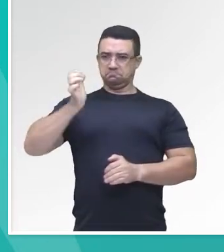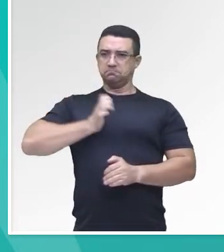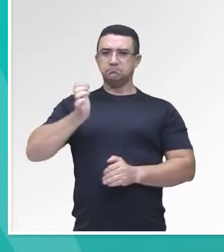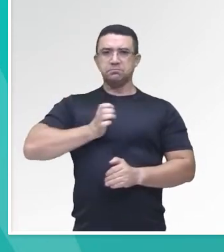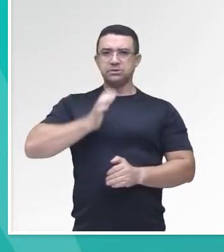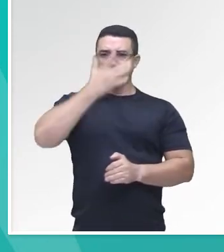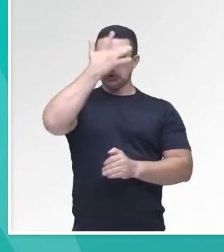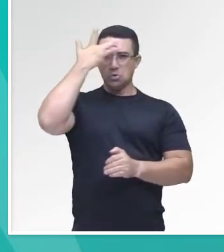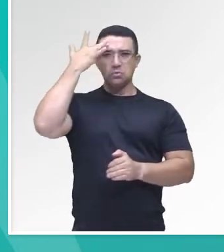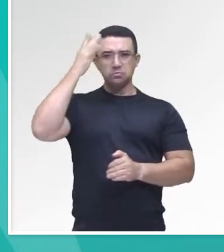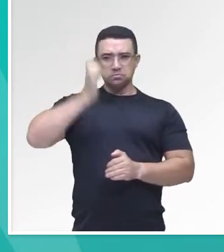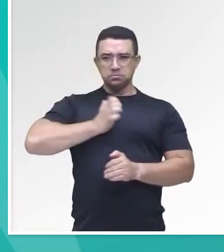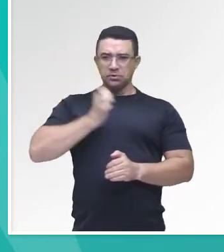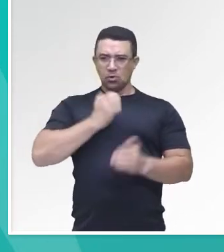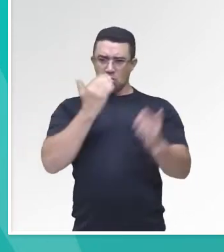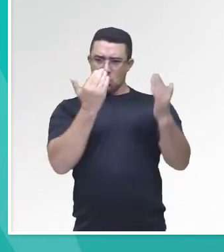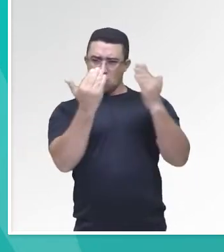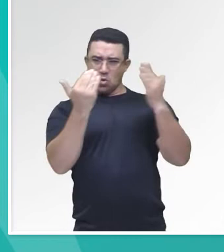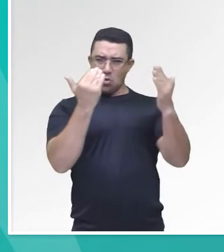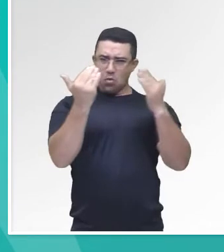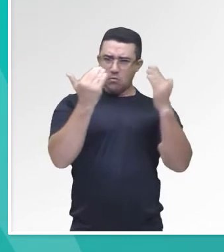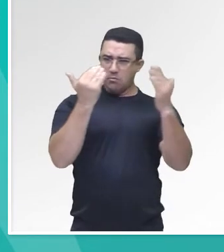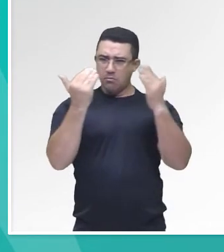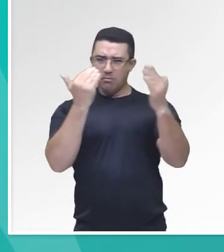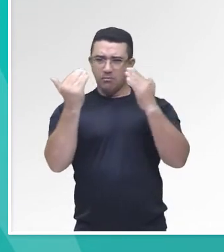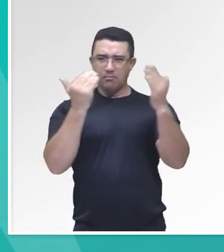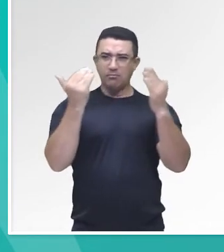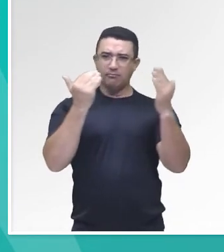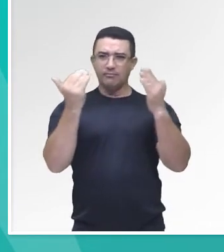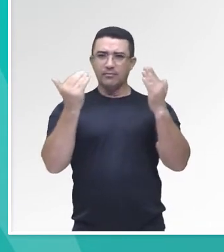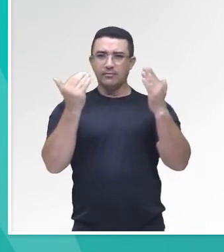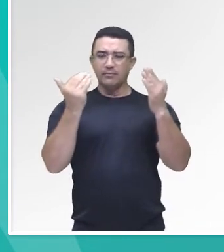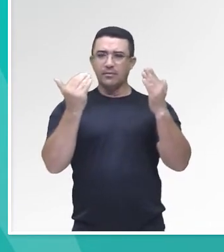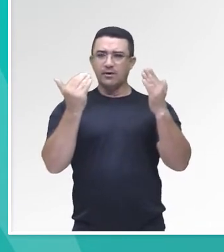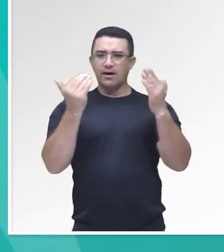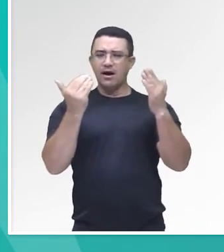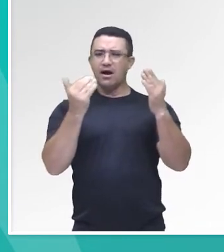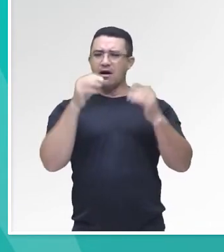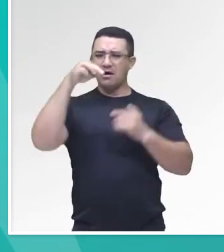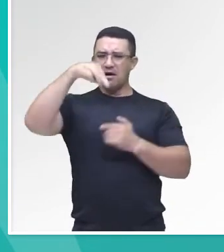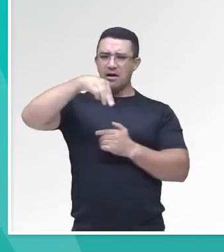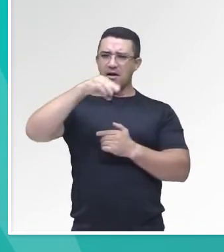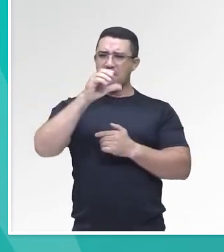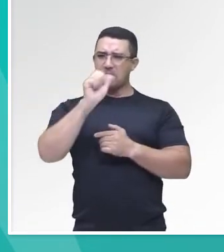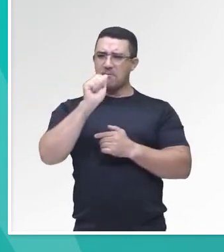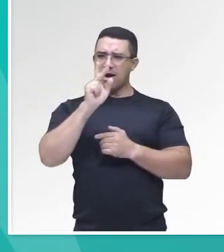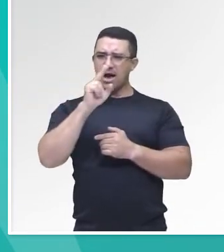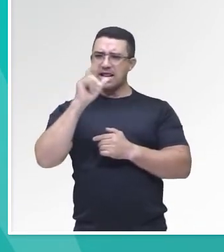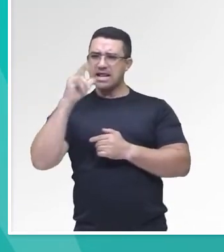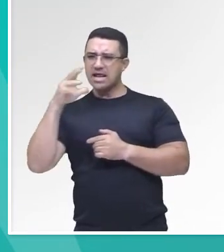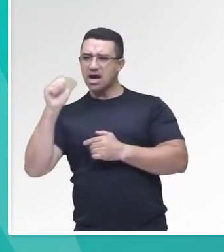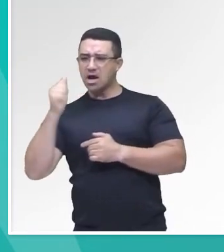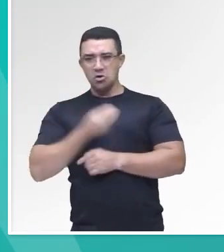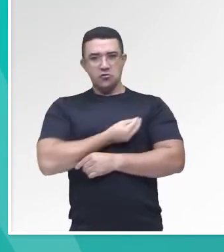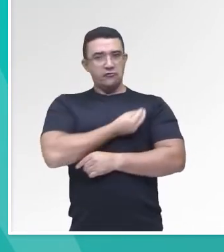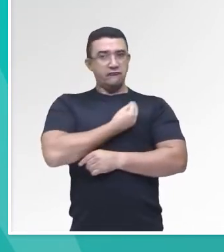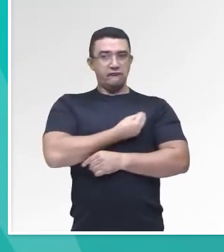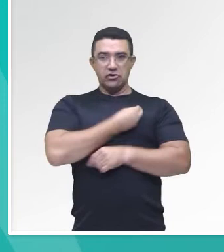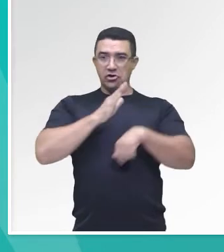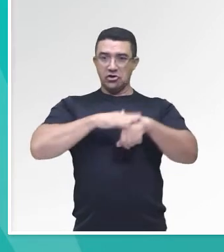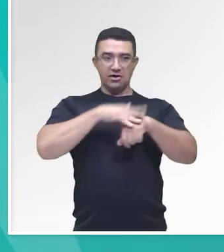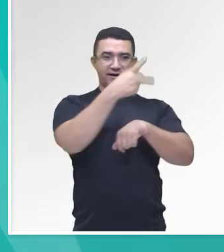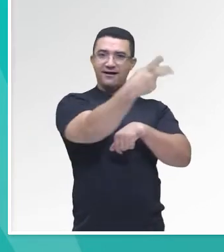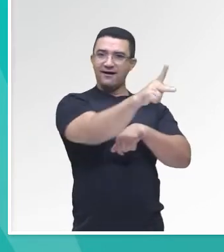uma comparação, né? De como a Marília vive. Então, a gente sempre tem